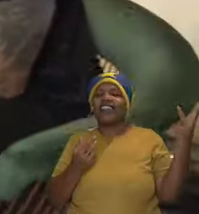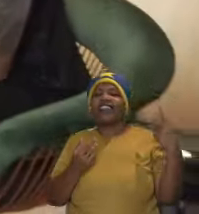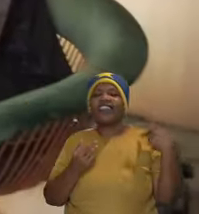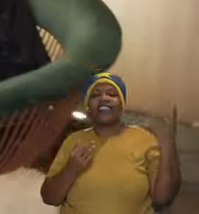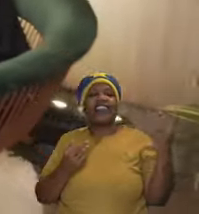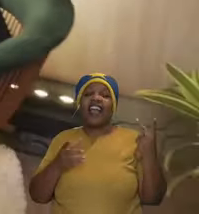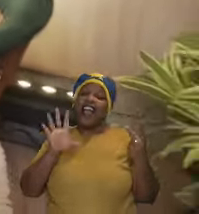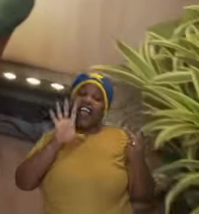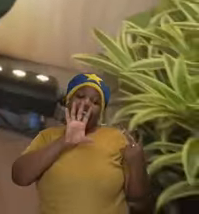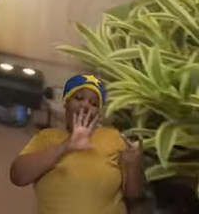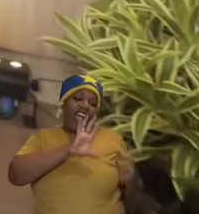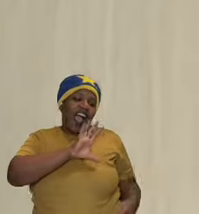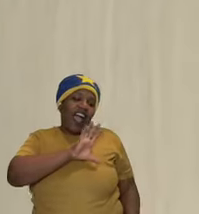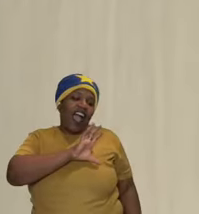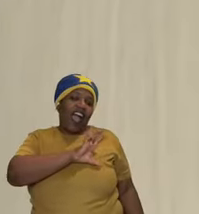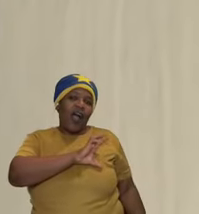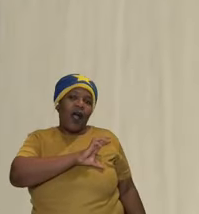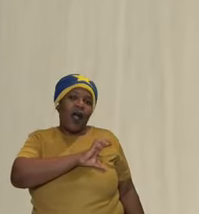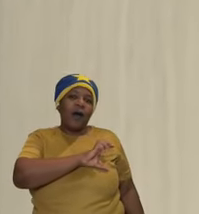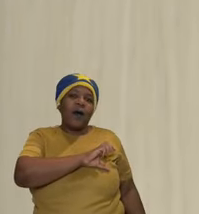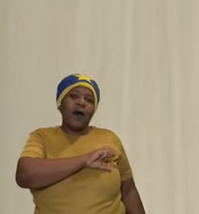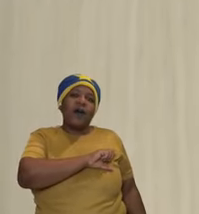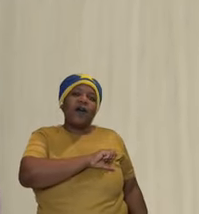esquecer. Eu amo criminal.